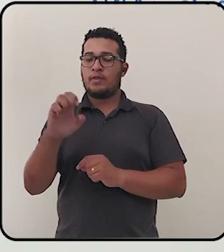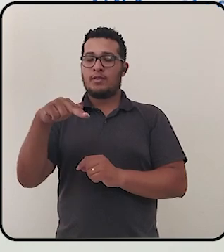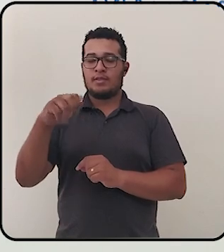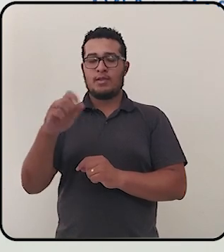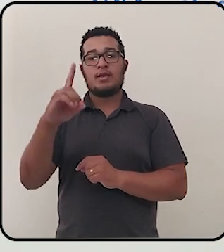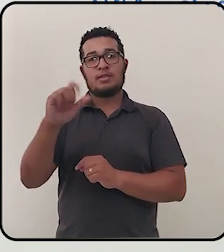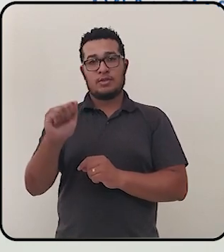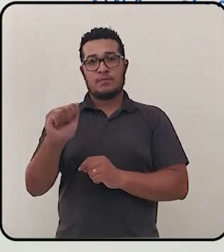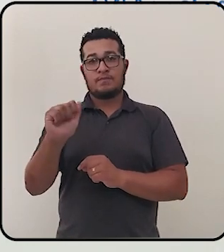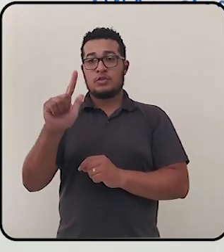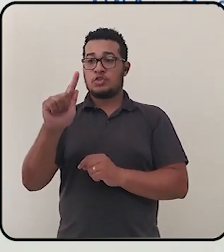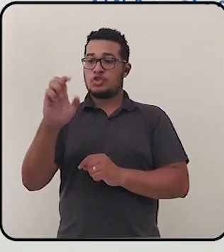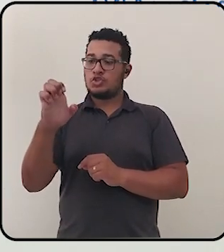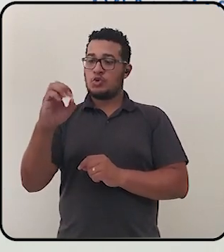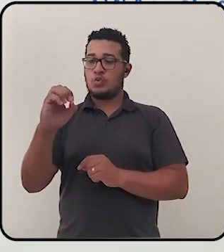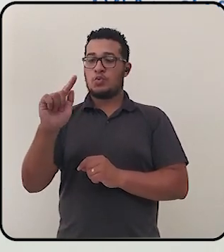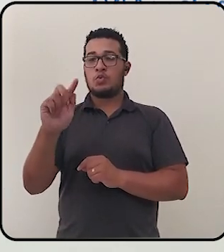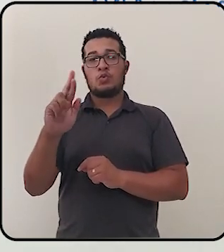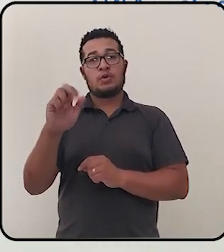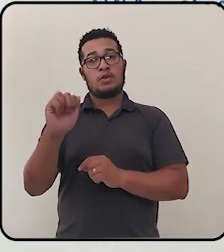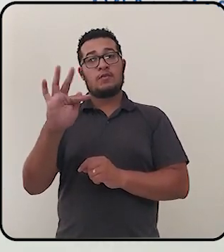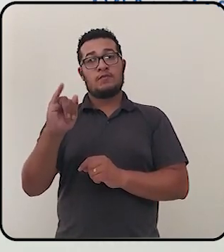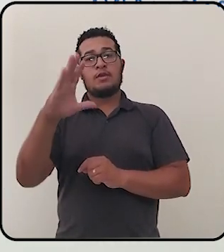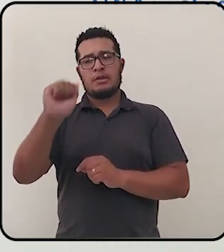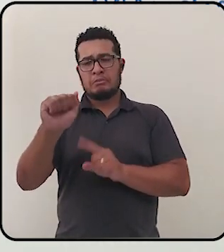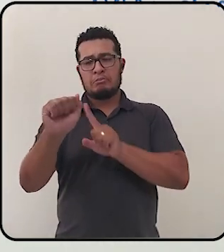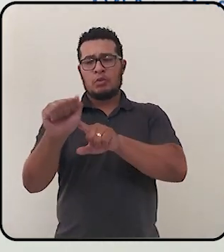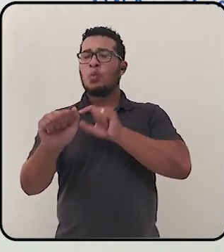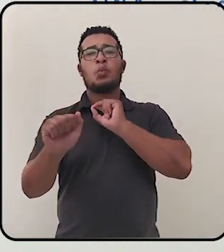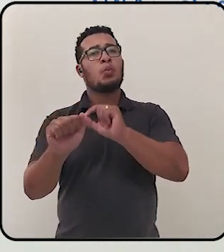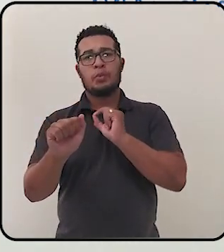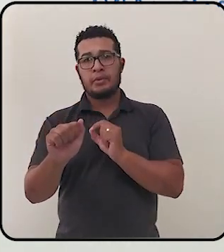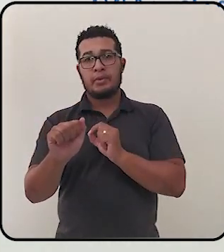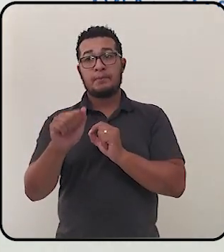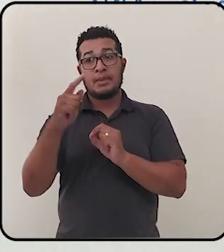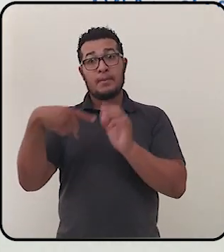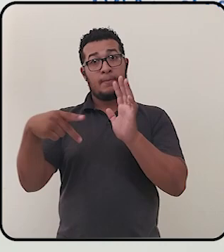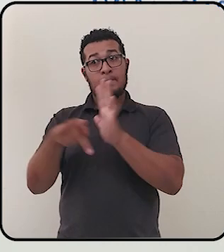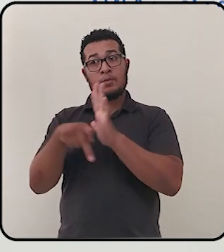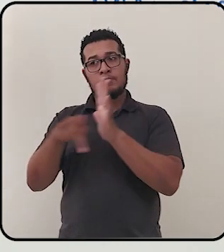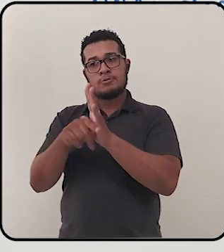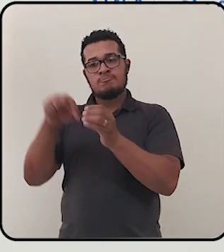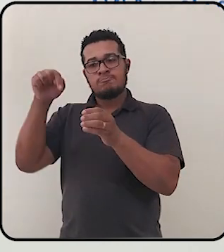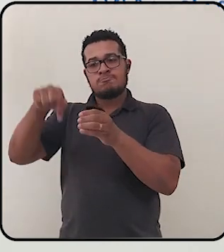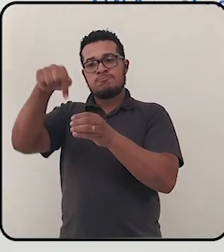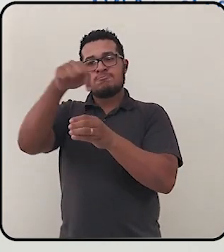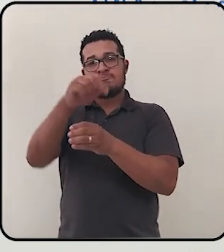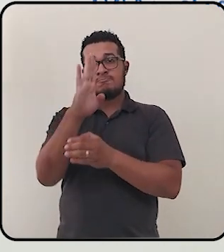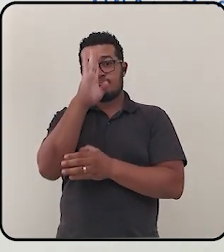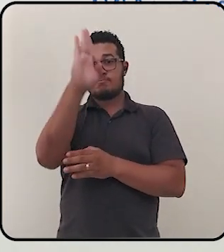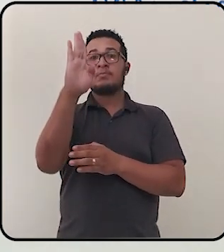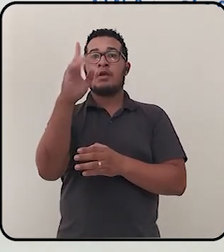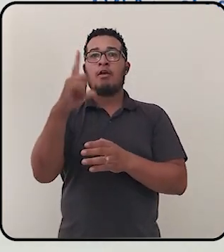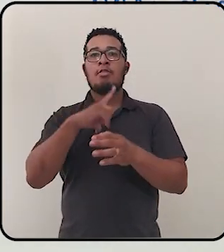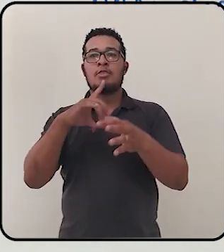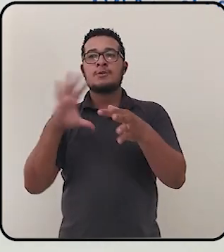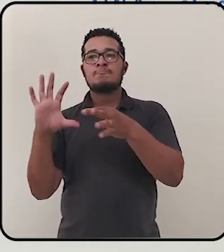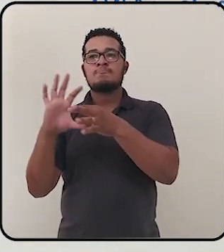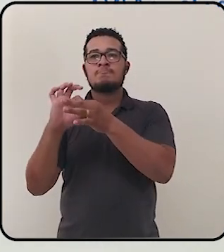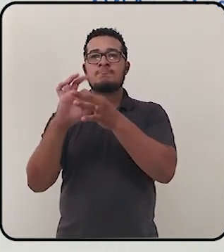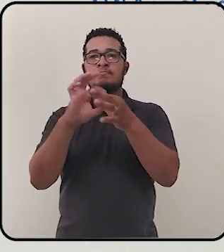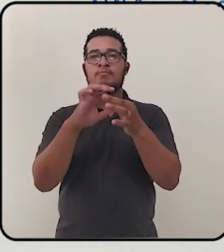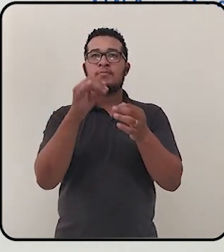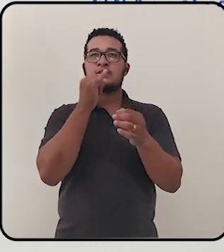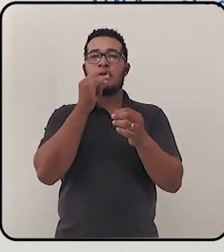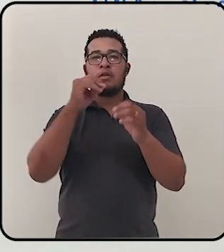O que são as coordenadas geográficas? São pontos únicos formados no globo terrestre no cruzamento